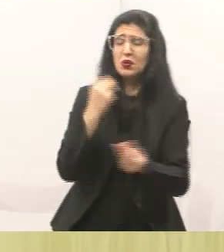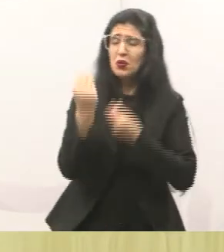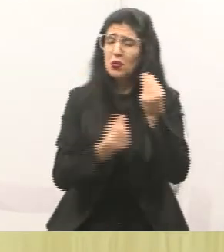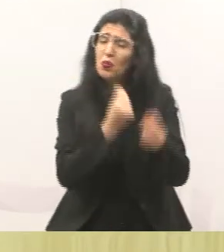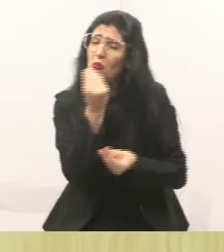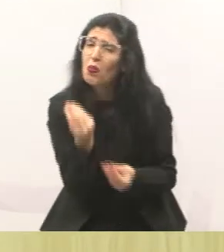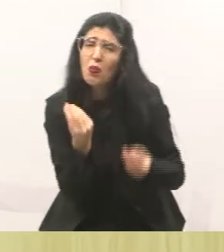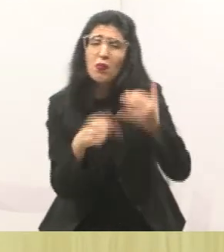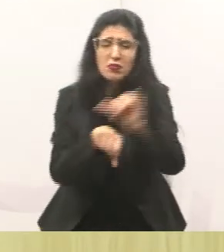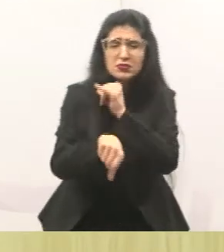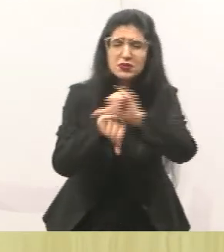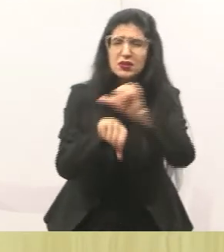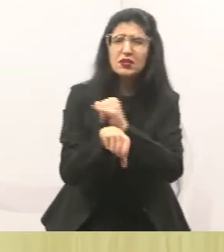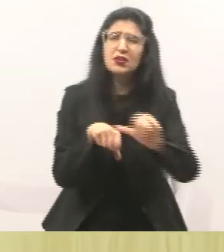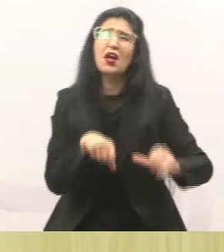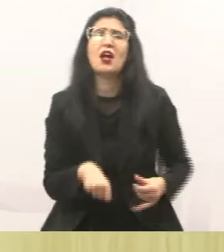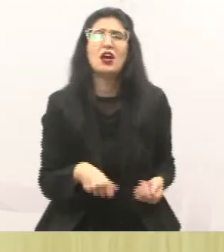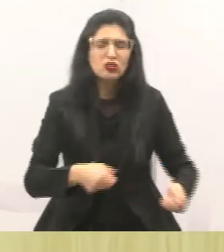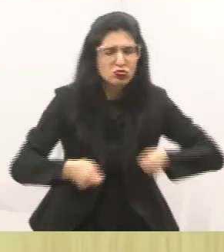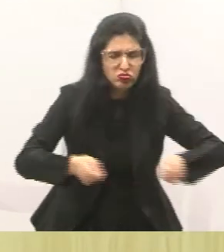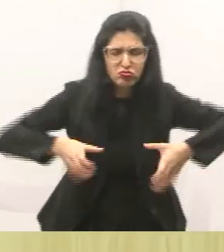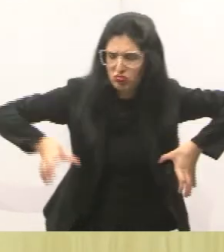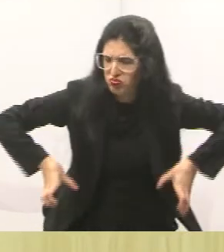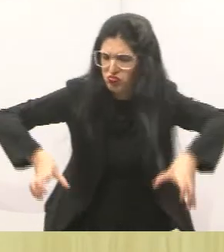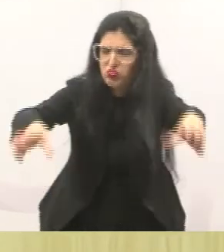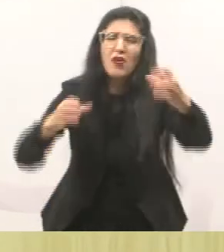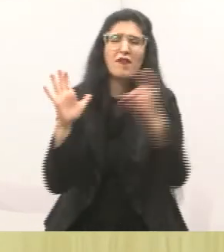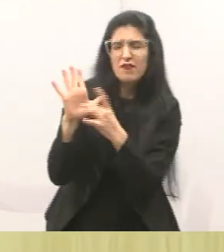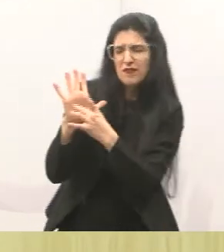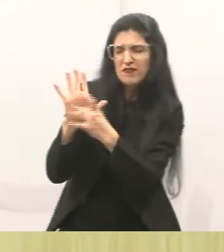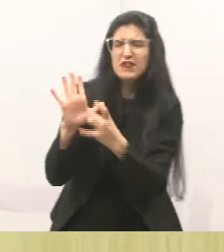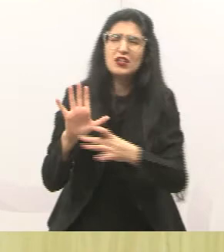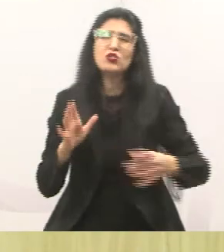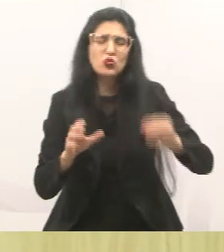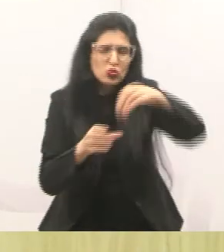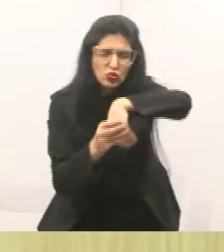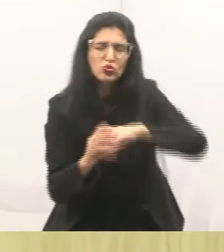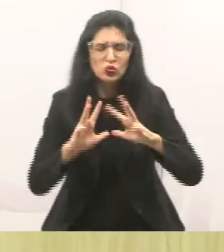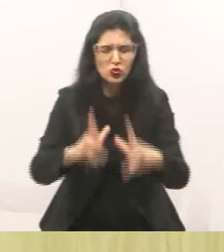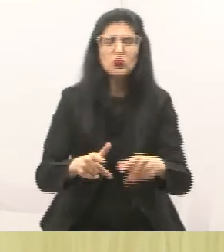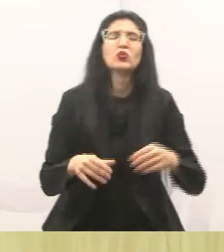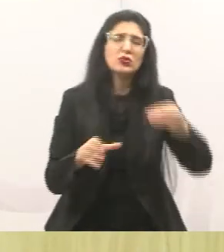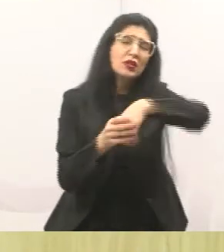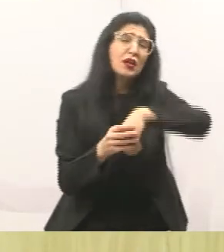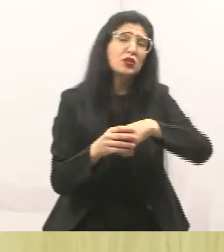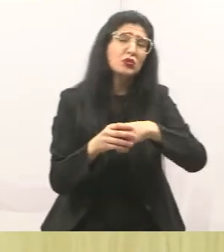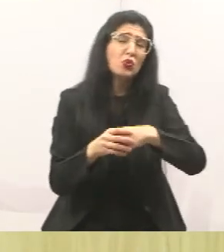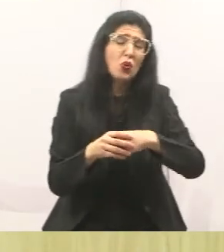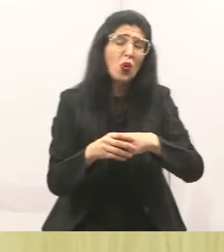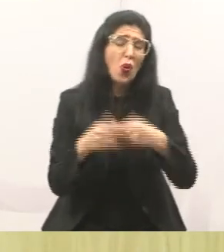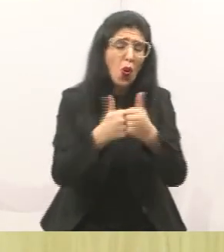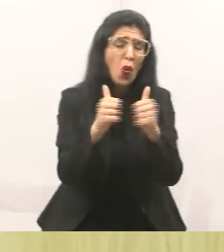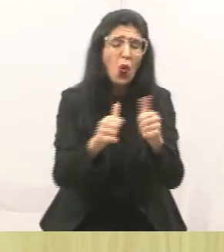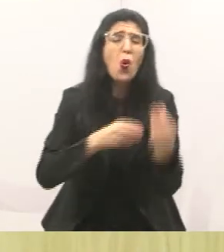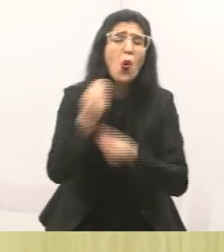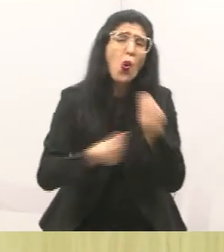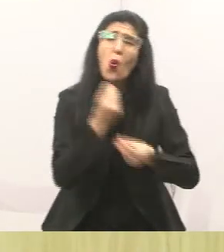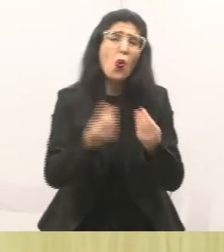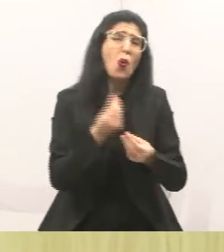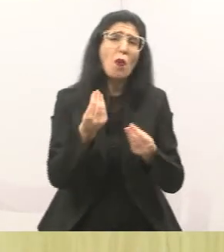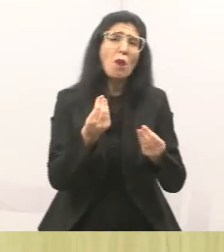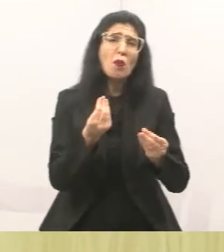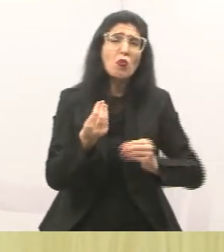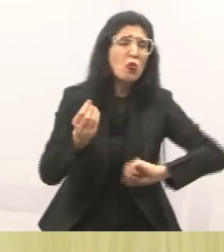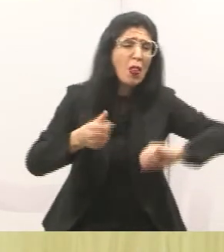de cada ônibus a higienização do piso, corrimão, bancos e vidros? Ao aguardo de manifestação, subscrevemos. Vereador Paulinho dos Condutores, senhor presidente, foi